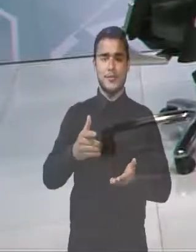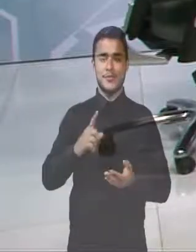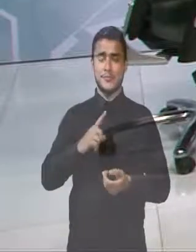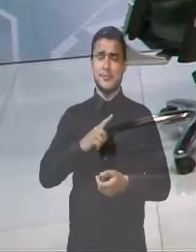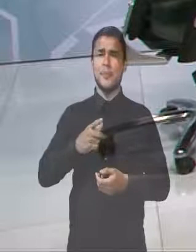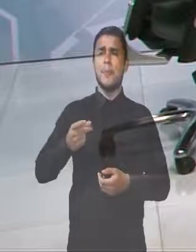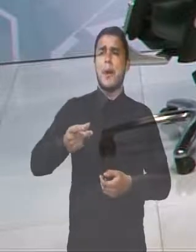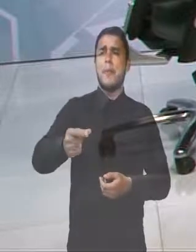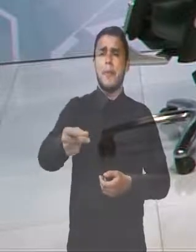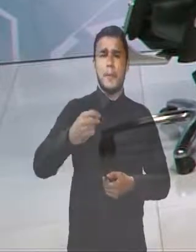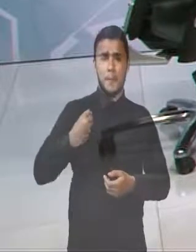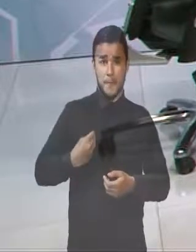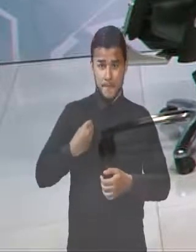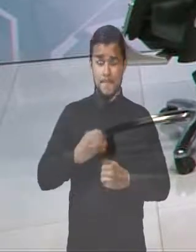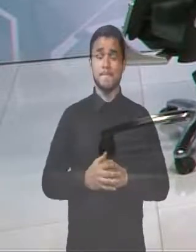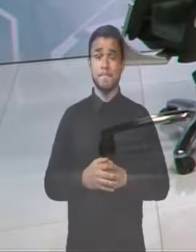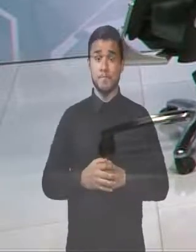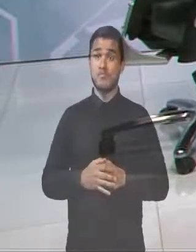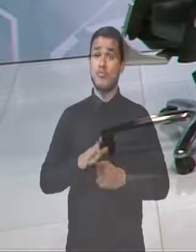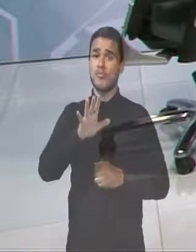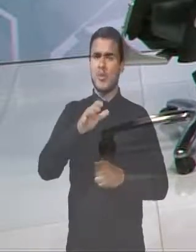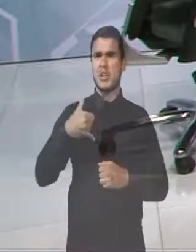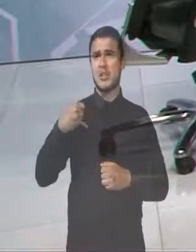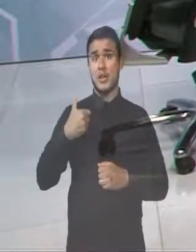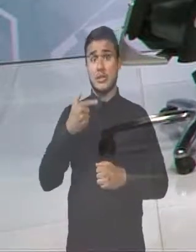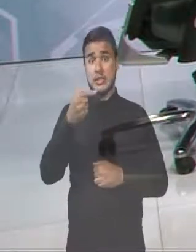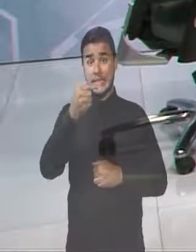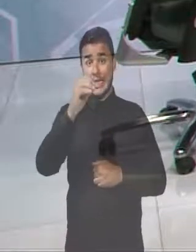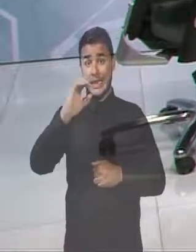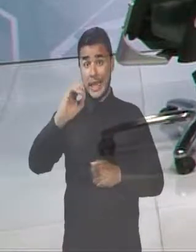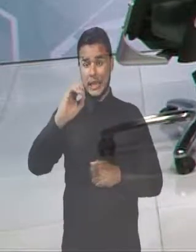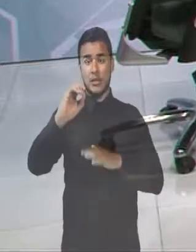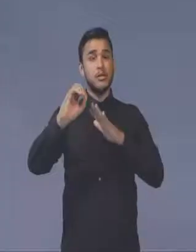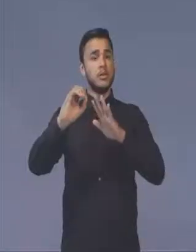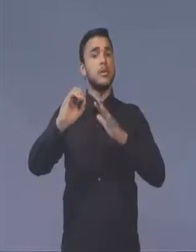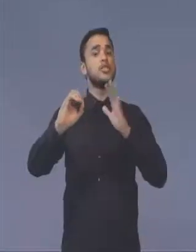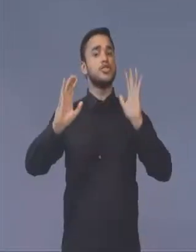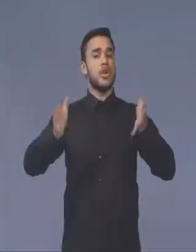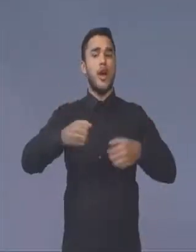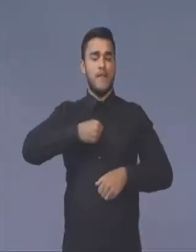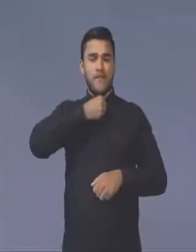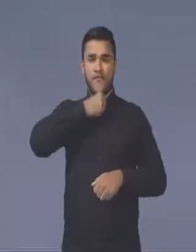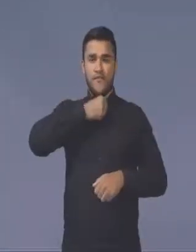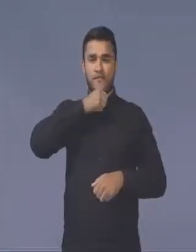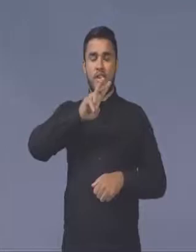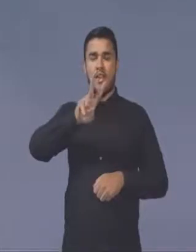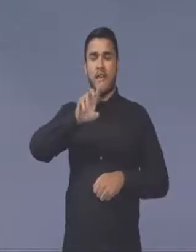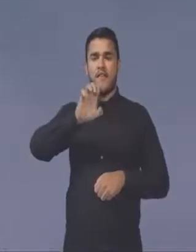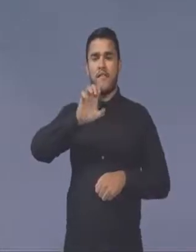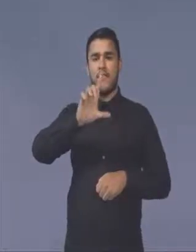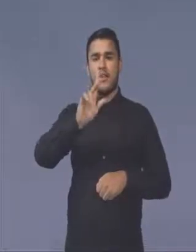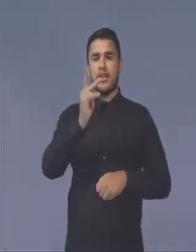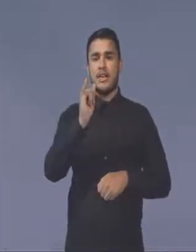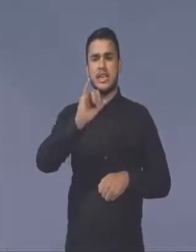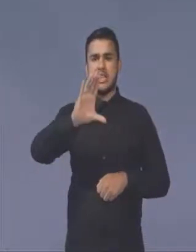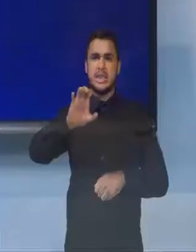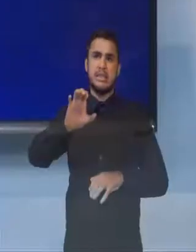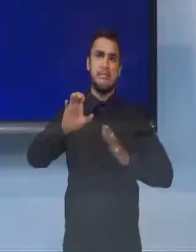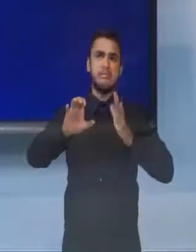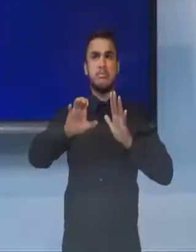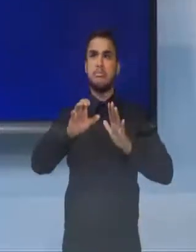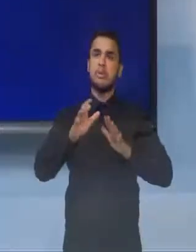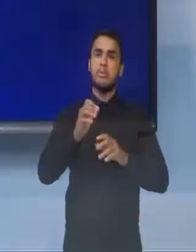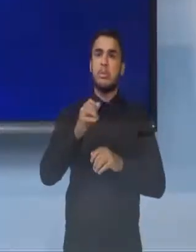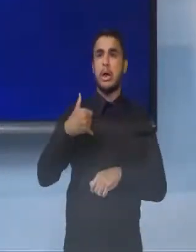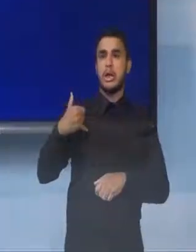por isso você me chamou. Você tem a velhice, que é aos 70, né? A juventude da velhice você começa aos 60. Então, mas eu estou aos hoje,